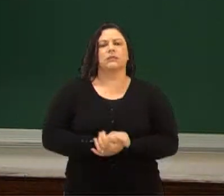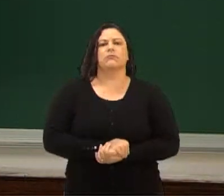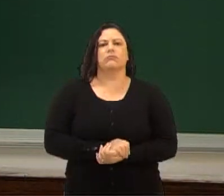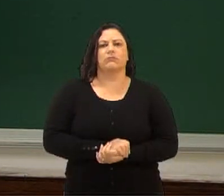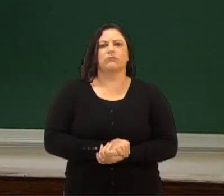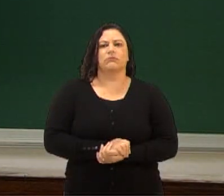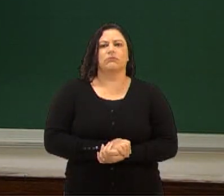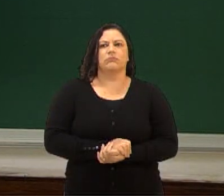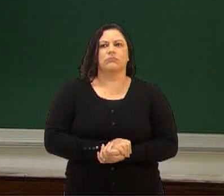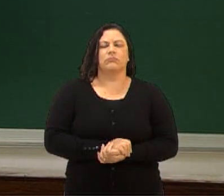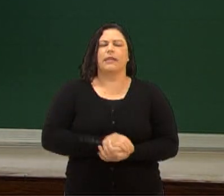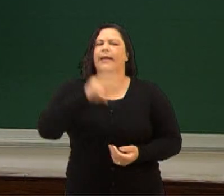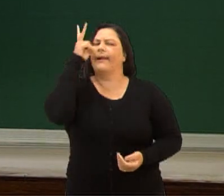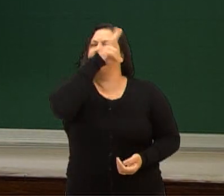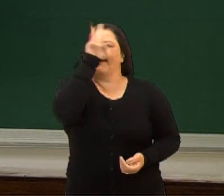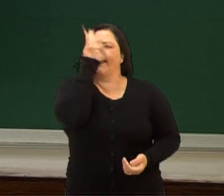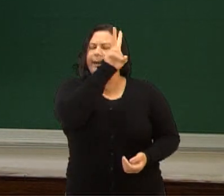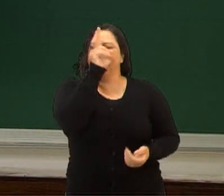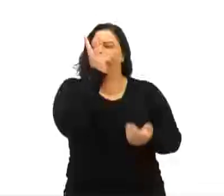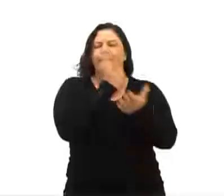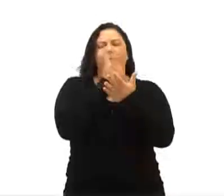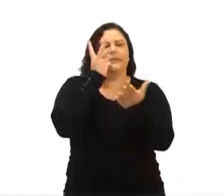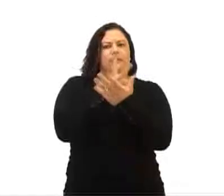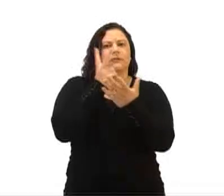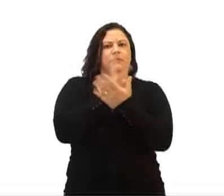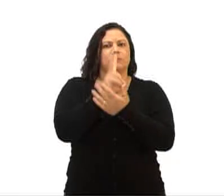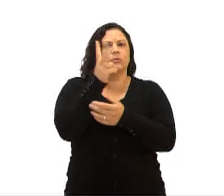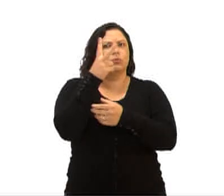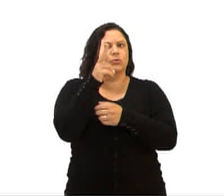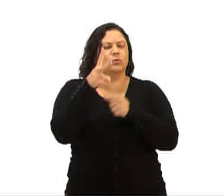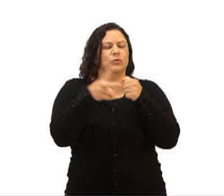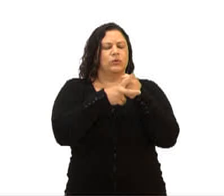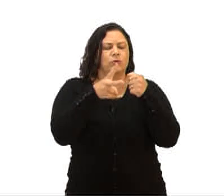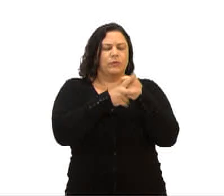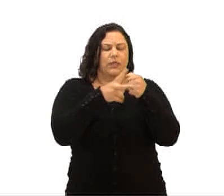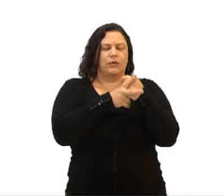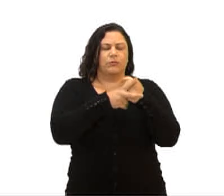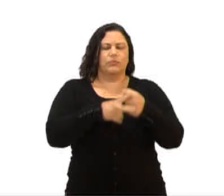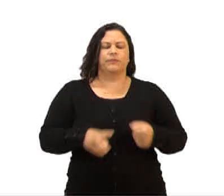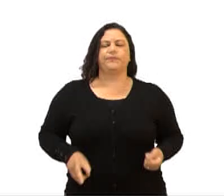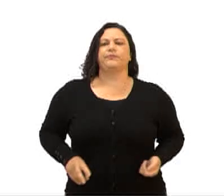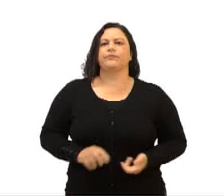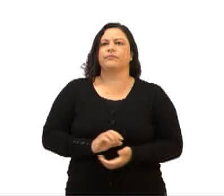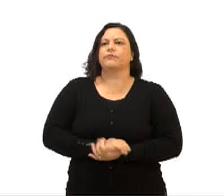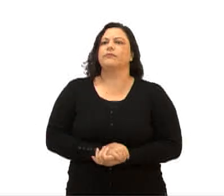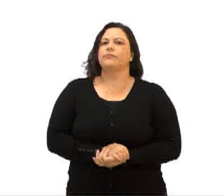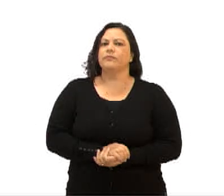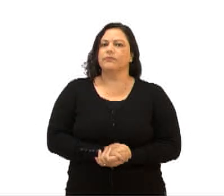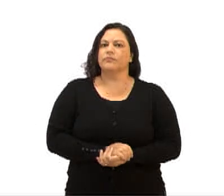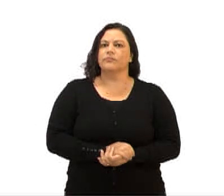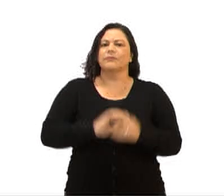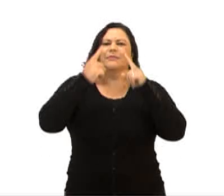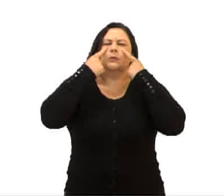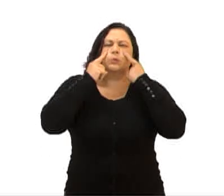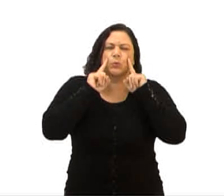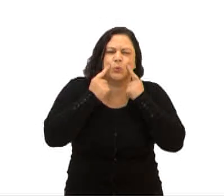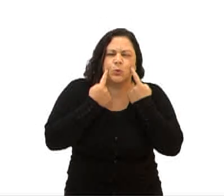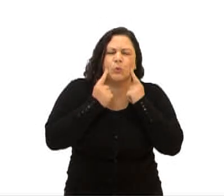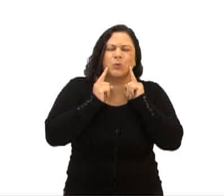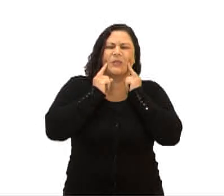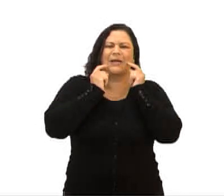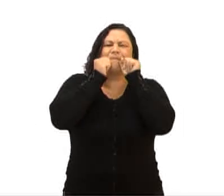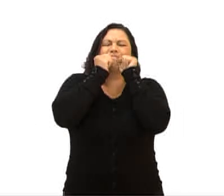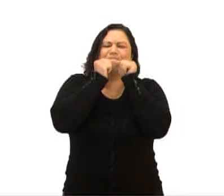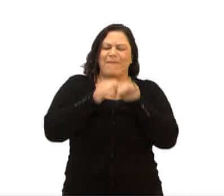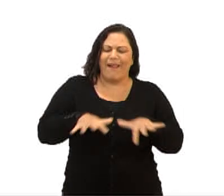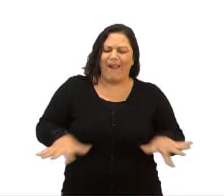sempre dois verbos. Letter B. Cry over spilled milk. Chorar sobre o leite